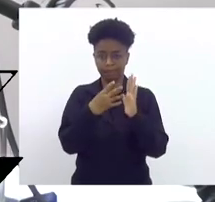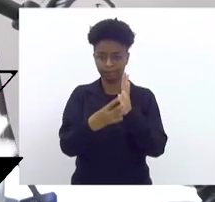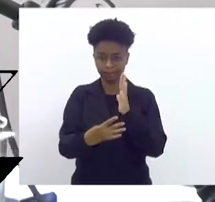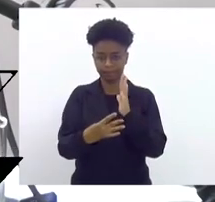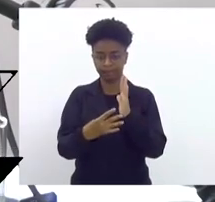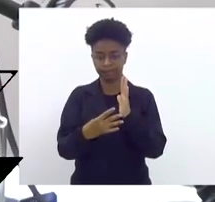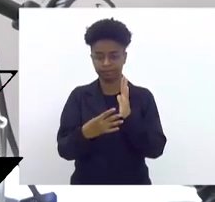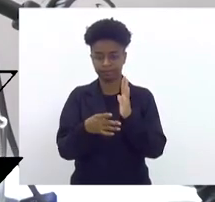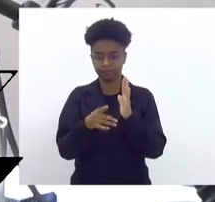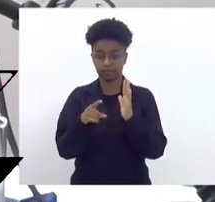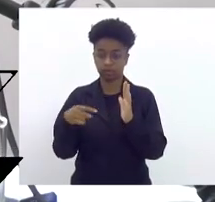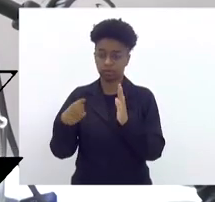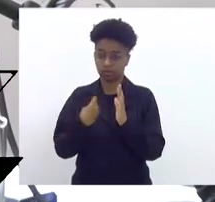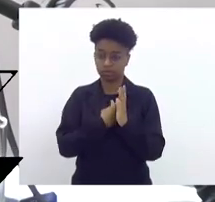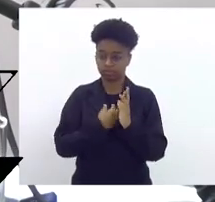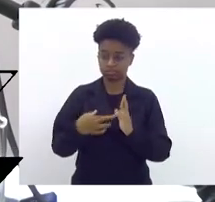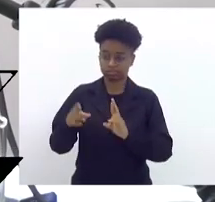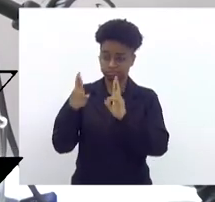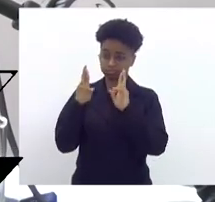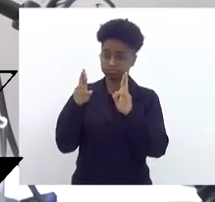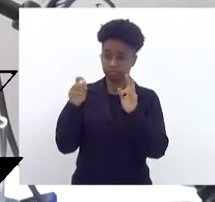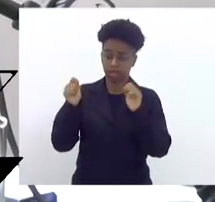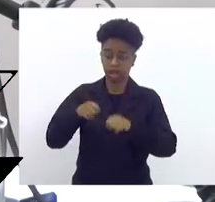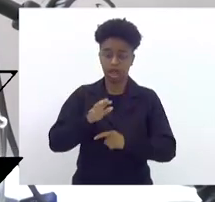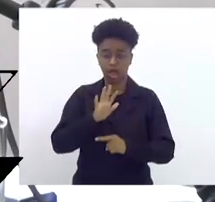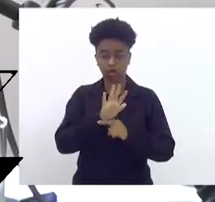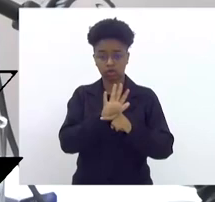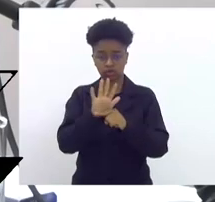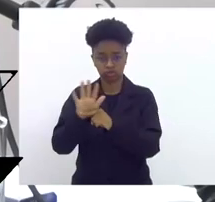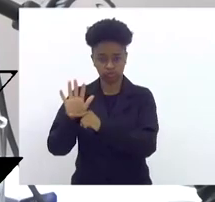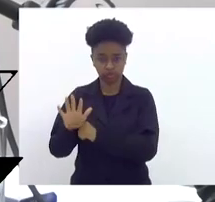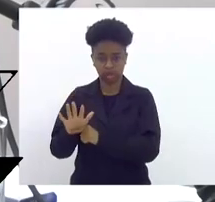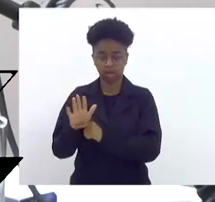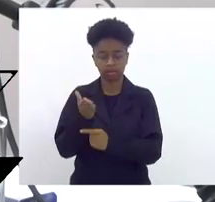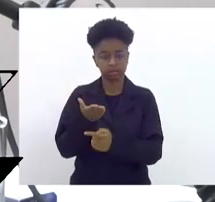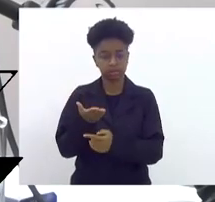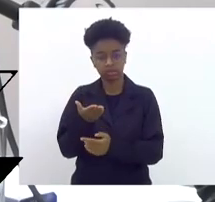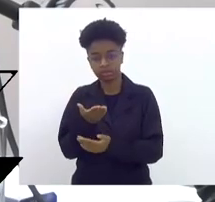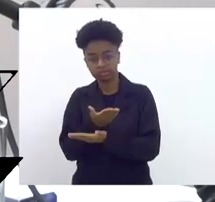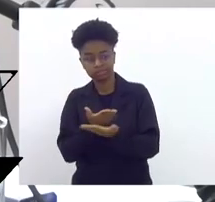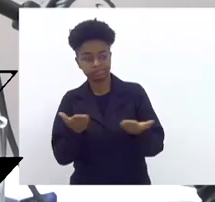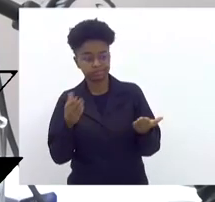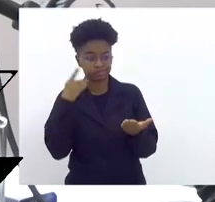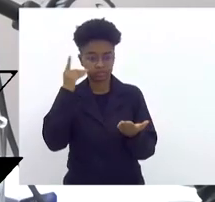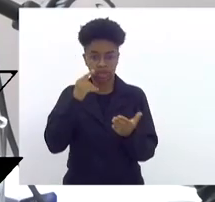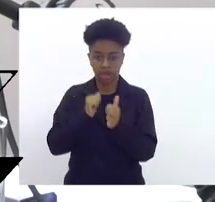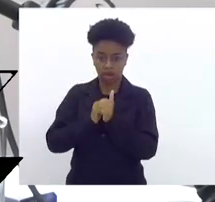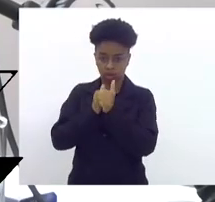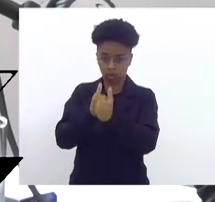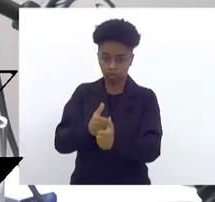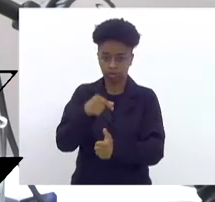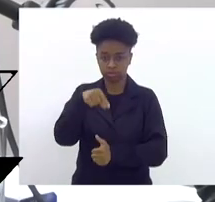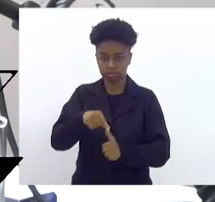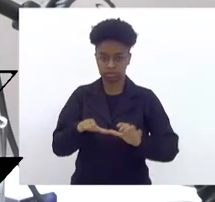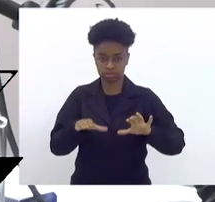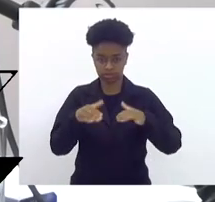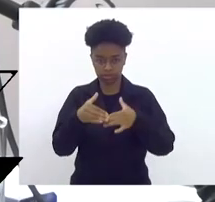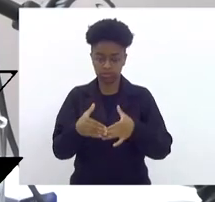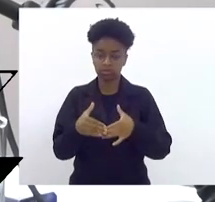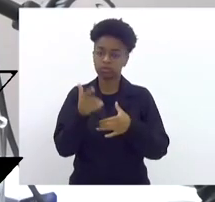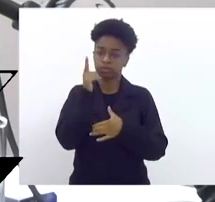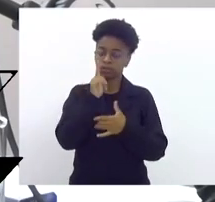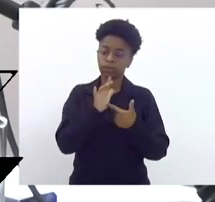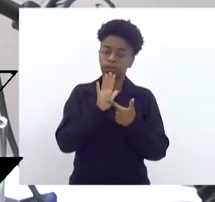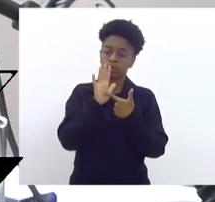nós esperamos todos possam ajudar ai de hoje parlamentares que compõem essa comissão a